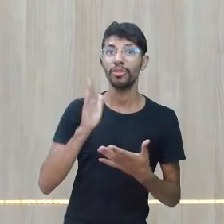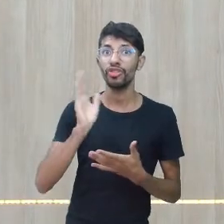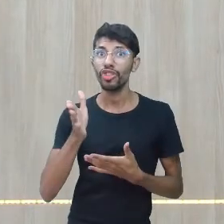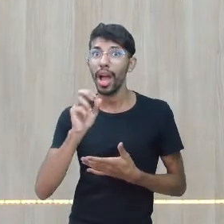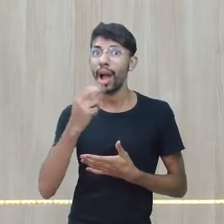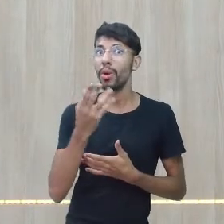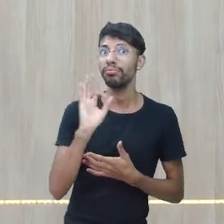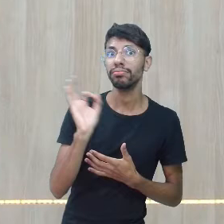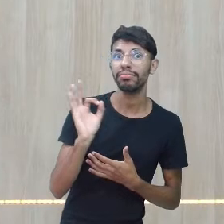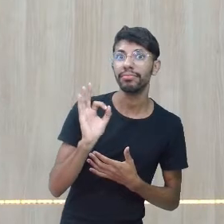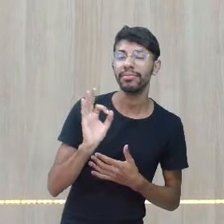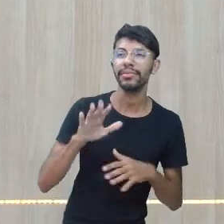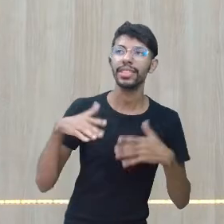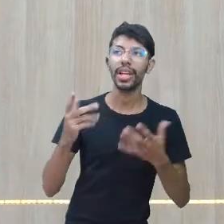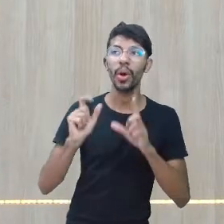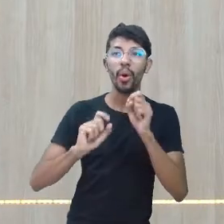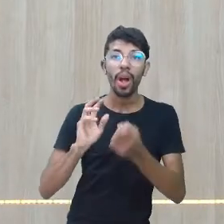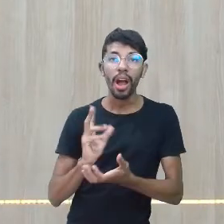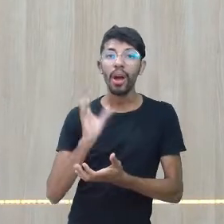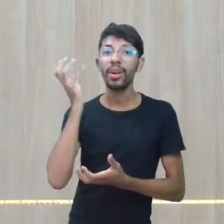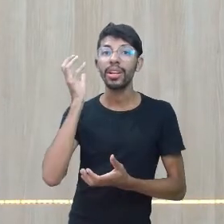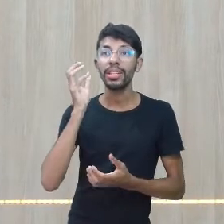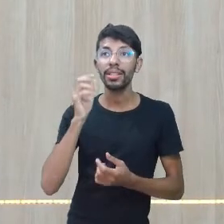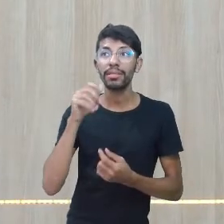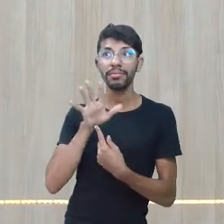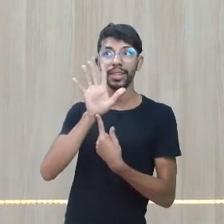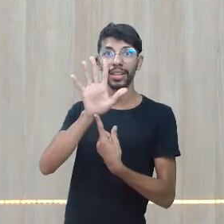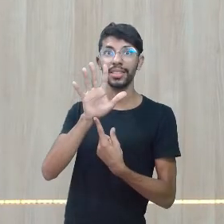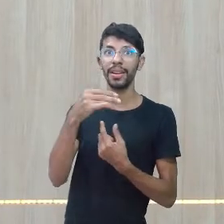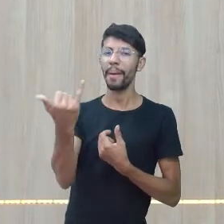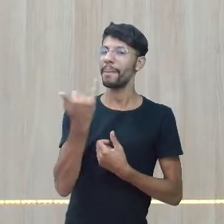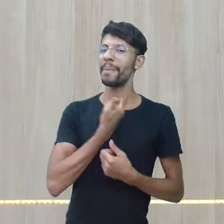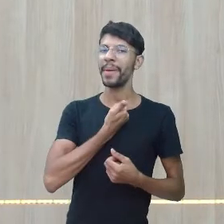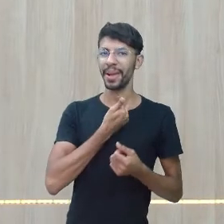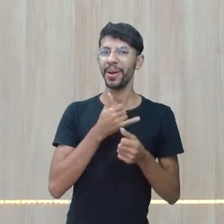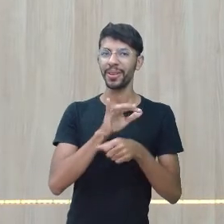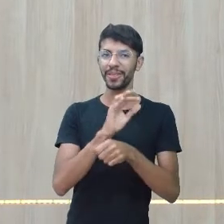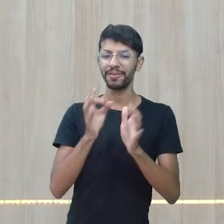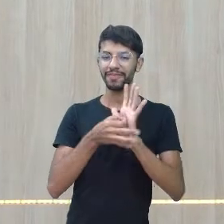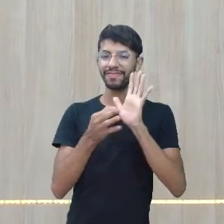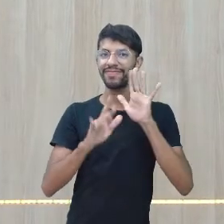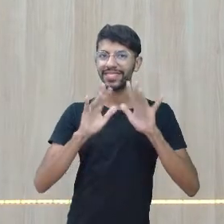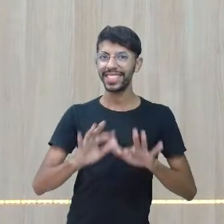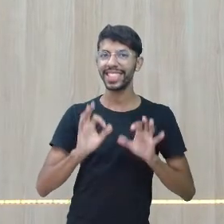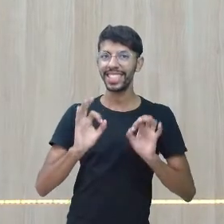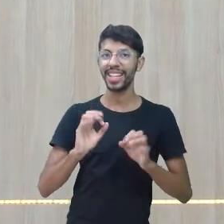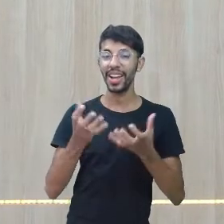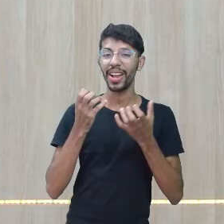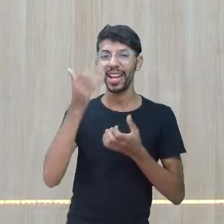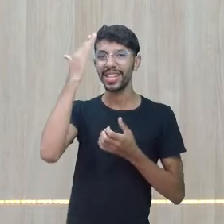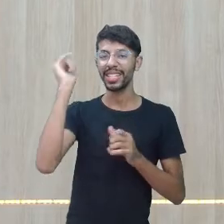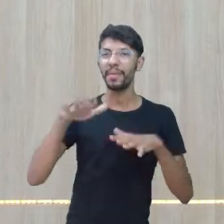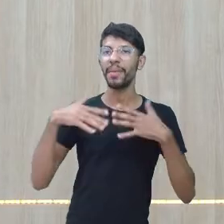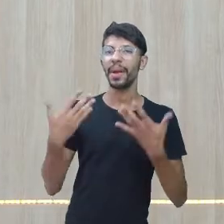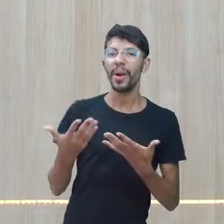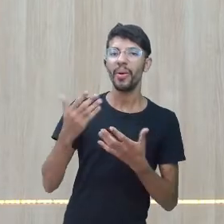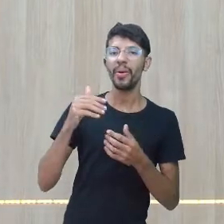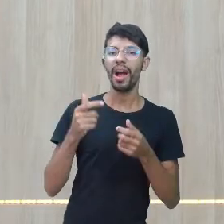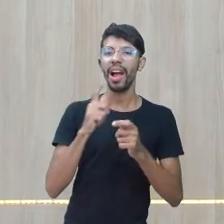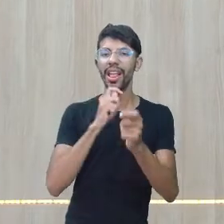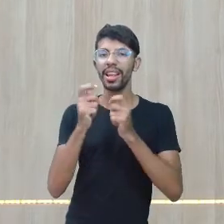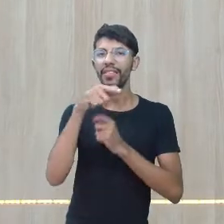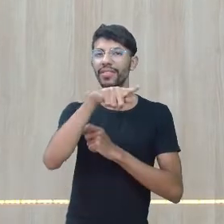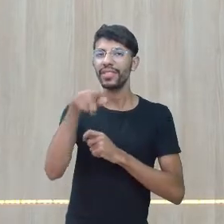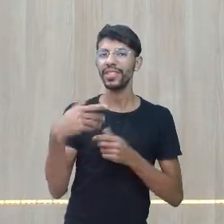que aconteceu nessa entrevista? Apareceu? Me conta aí no YouTube que eu quero ver entrevistas que vocês participaram, ou fizeram,